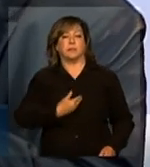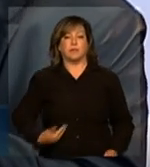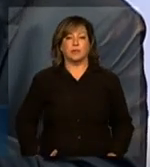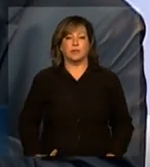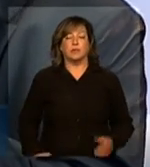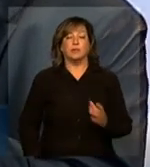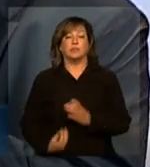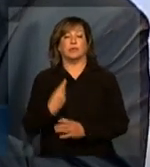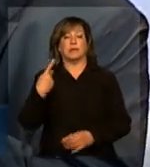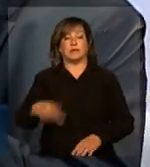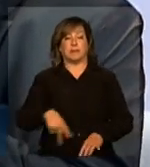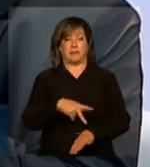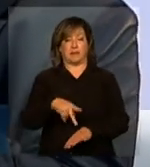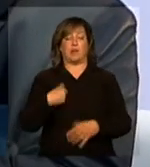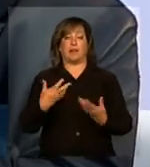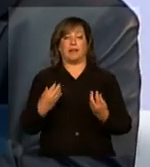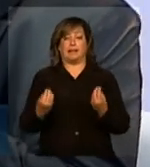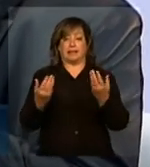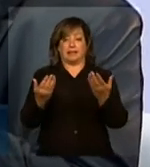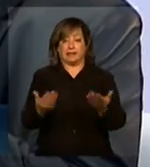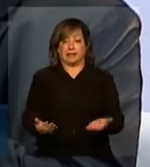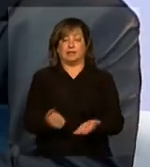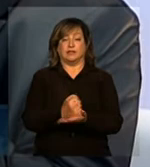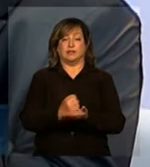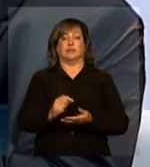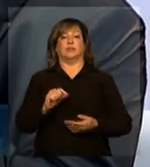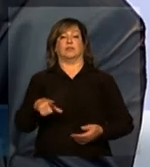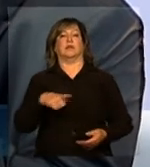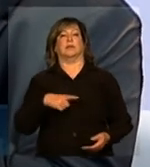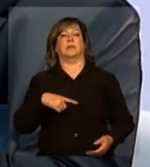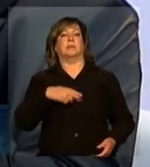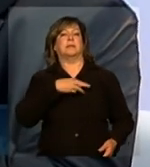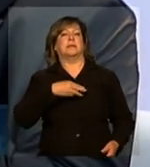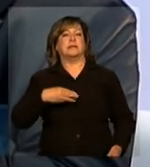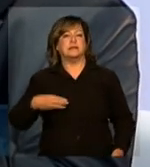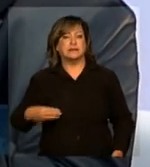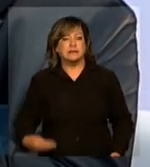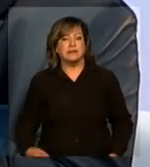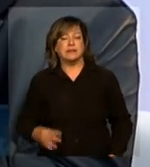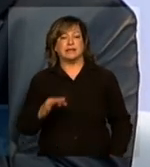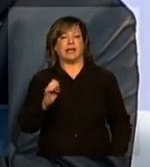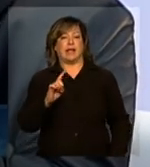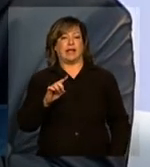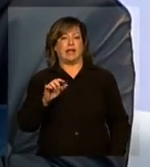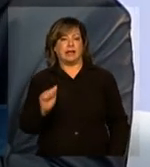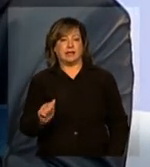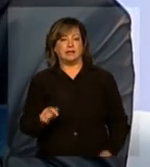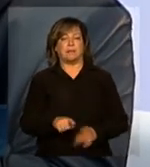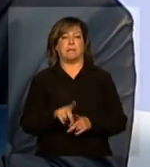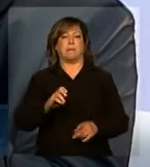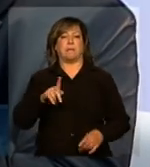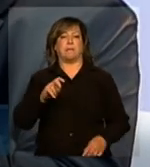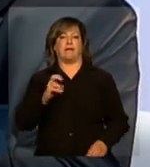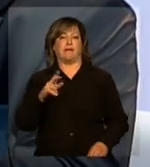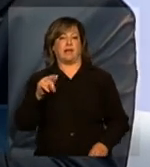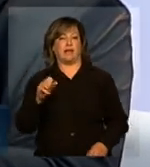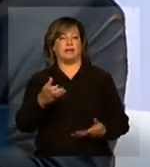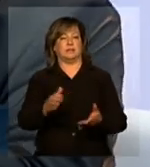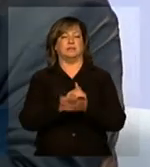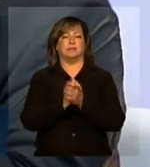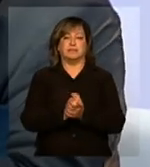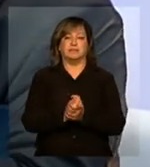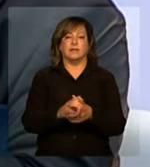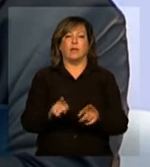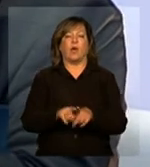nesse país. Queria deixar registrado, ministra Tereza Campelo, ministro Pepe Vargas, também ao pessoal